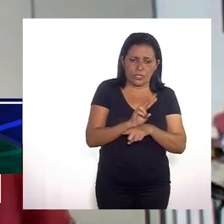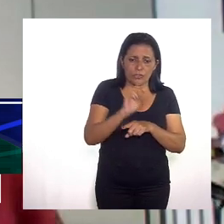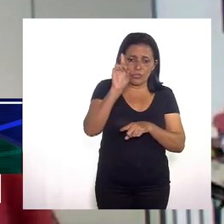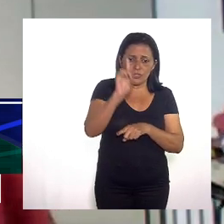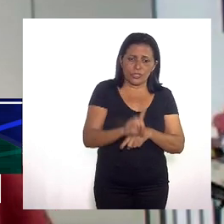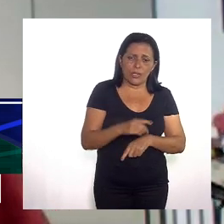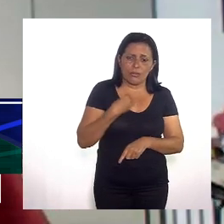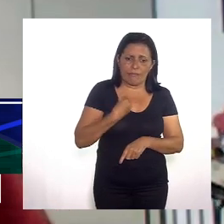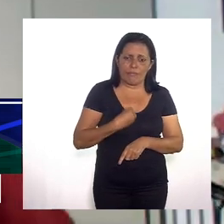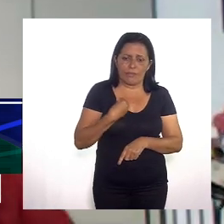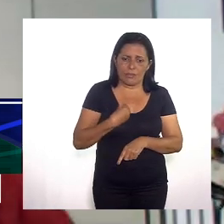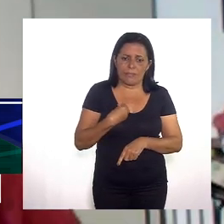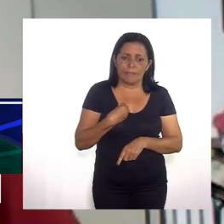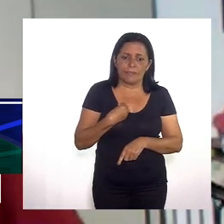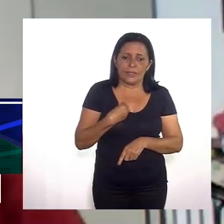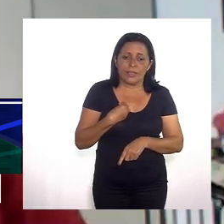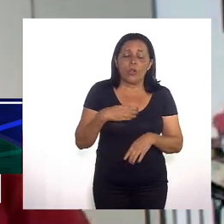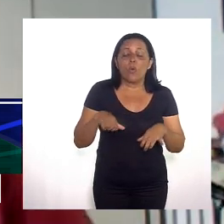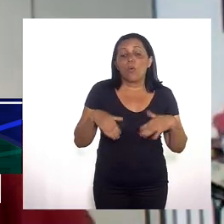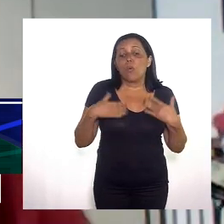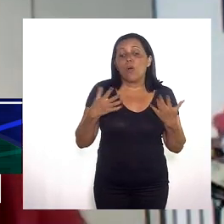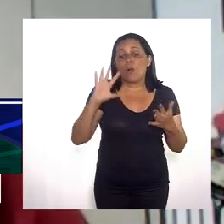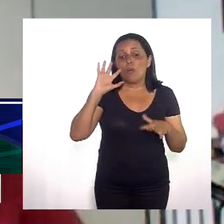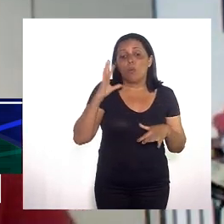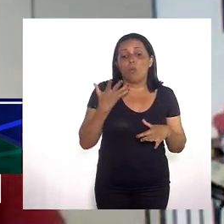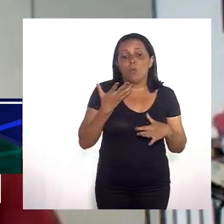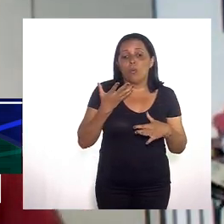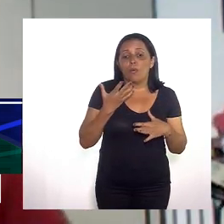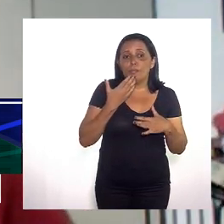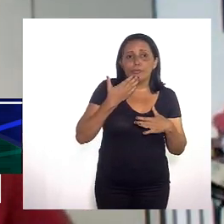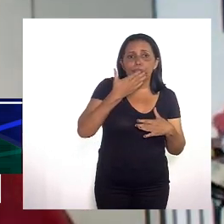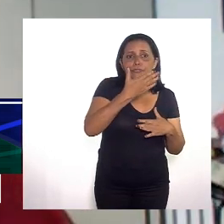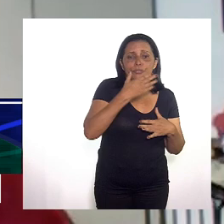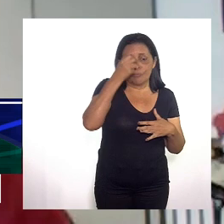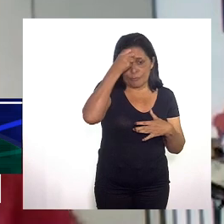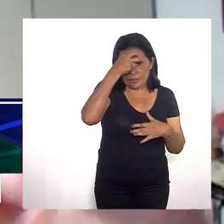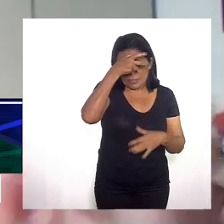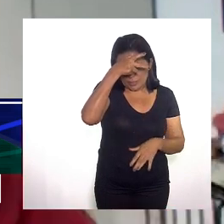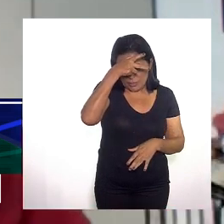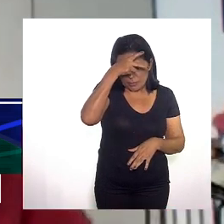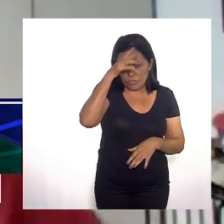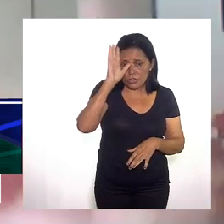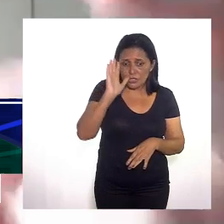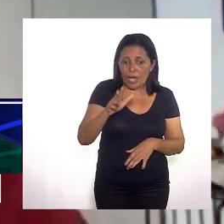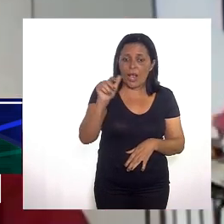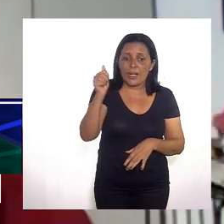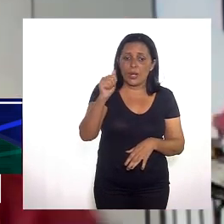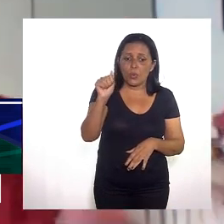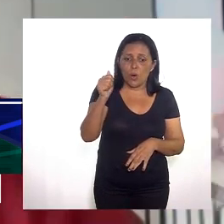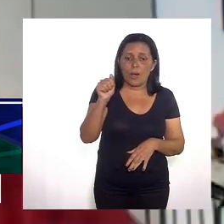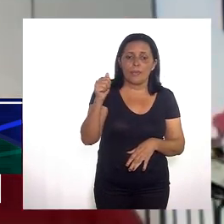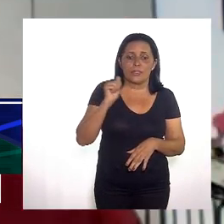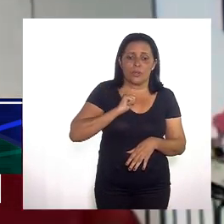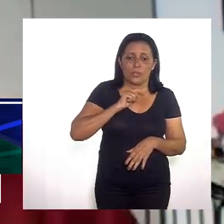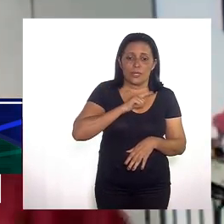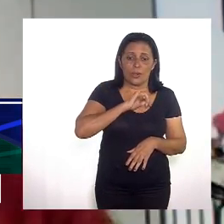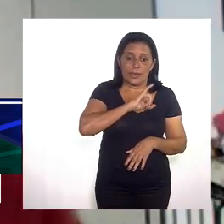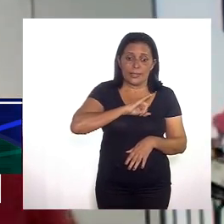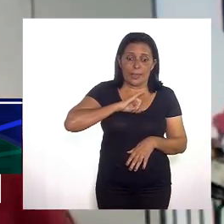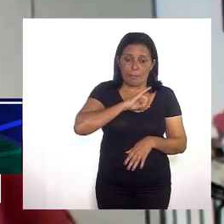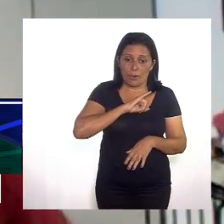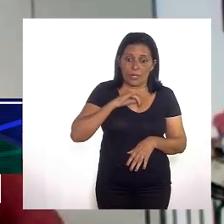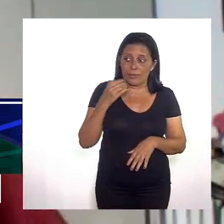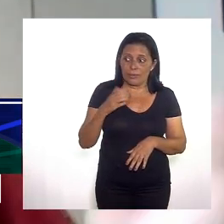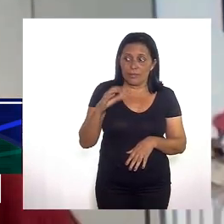Nesse momento, a saída é cobrar dos municípios, eu tenho feito isso, cobrei de municípios de Araruama, de São Gonçalo, de Itaboraí, de